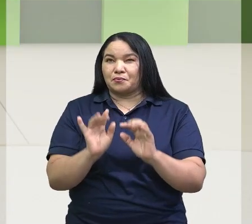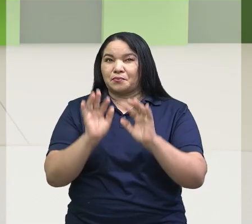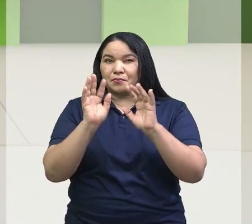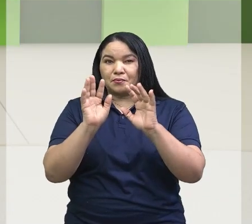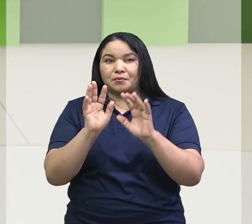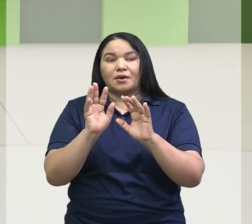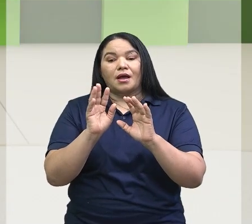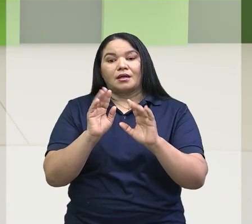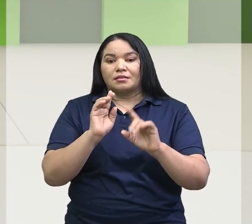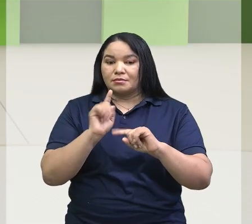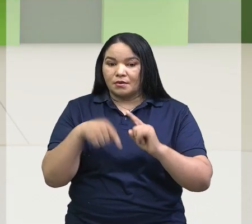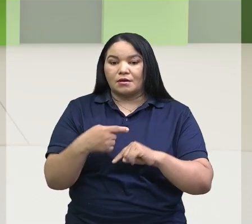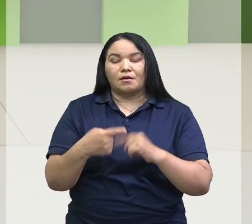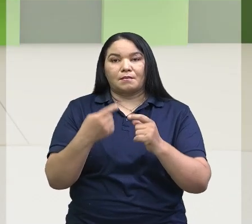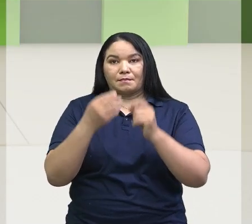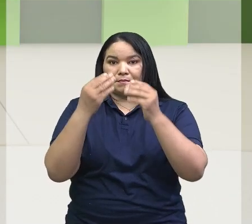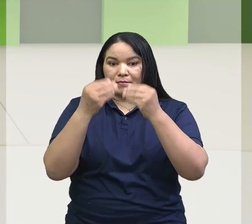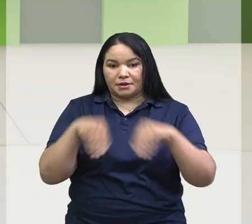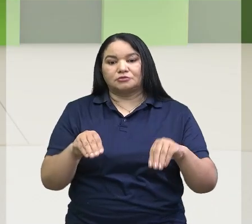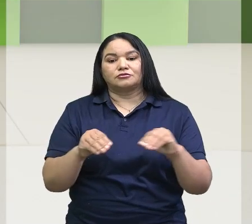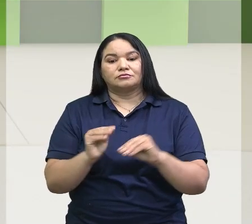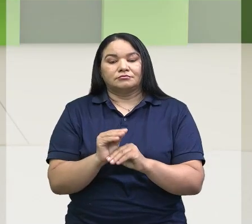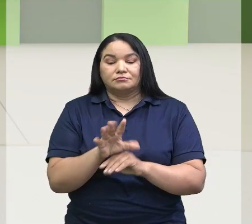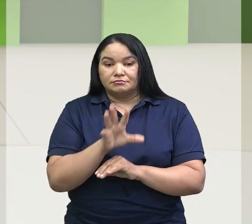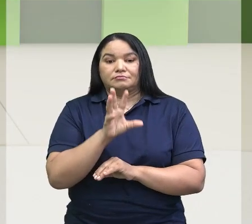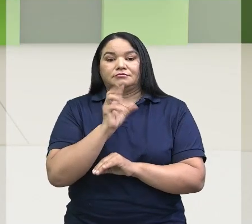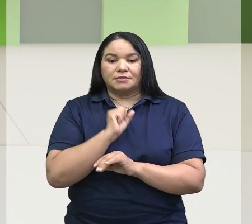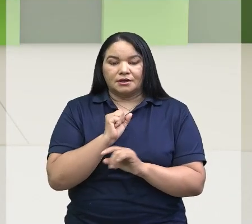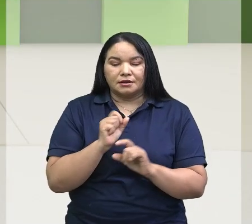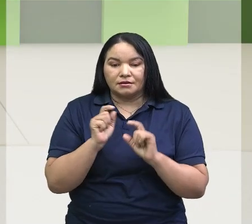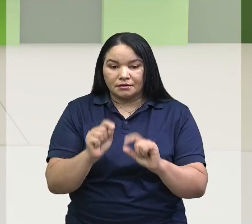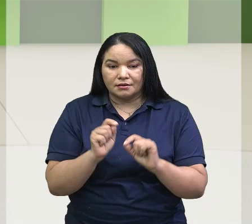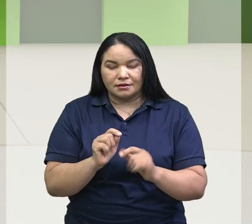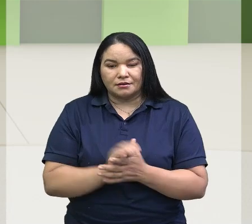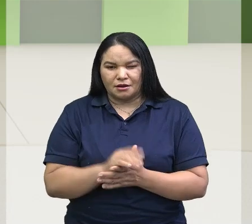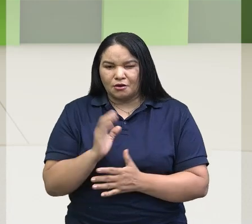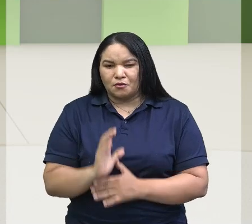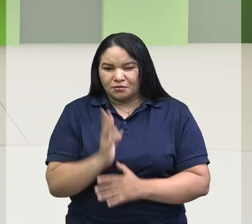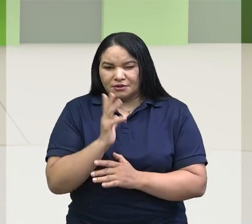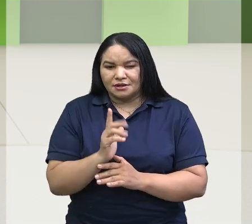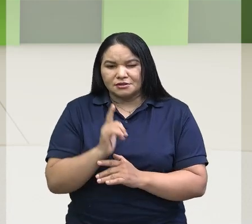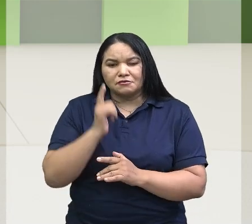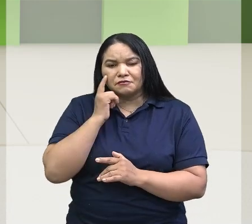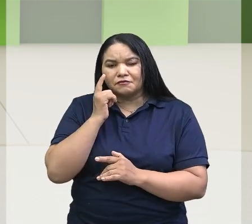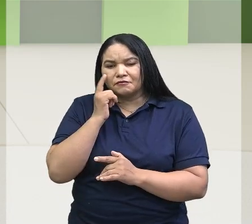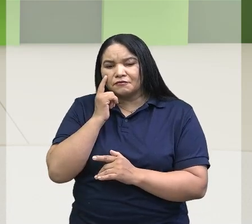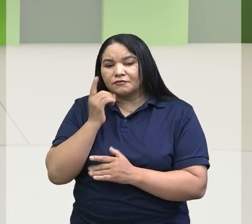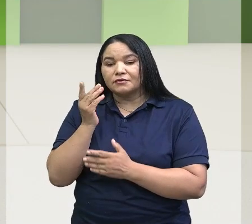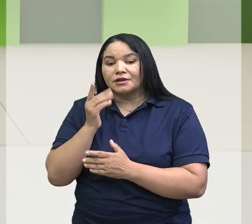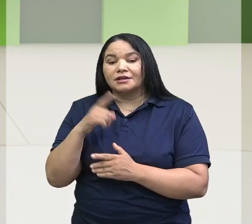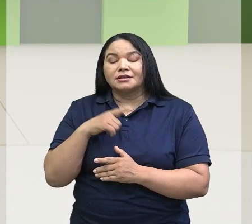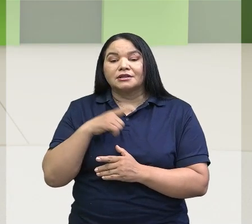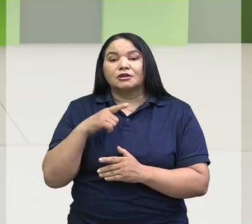traga prejuízos, né? Quando nós temos situações, por exemplo, você observa bem aqui no cantinho da imagem, tem ali a chuva ácida, né? Quando